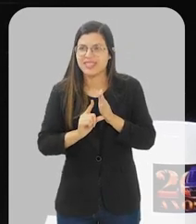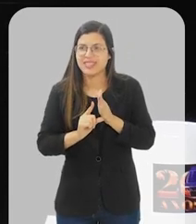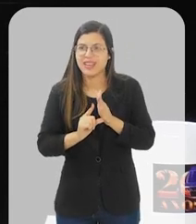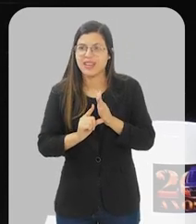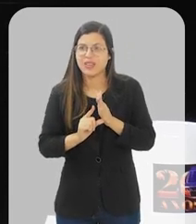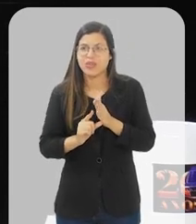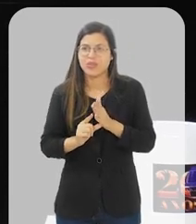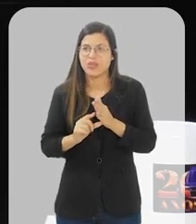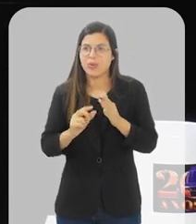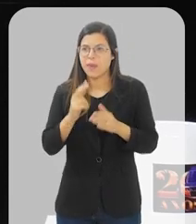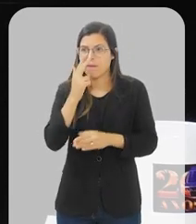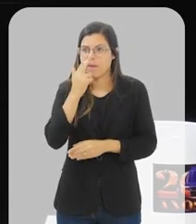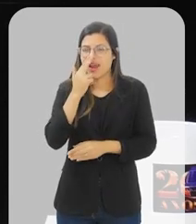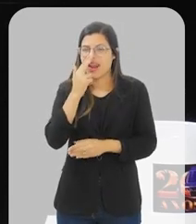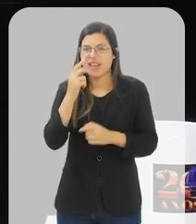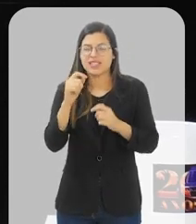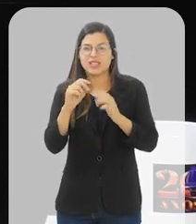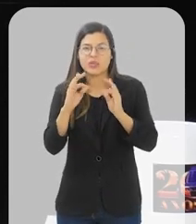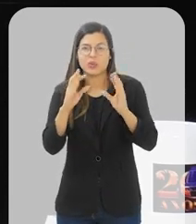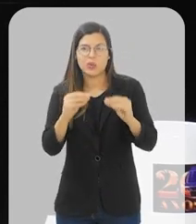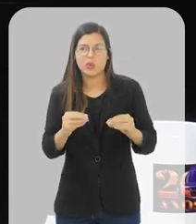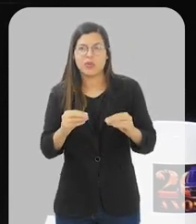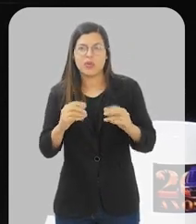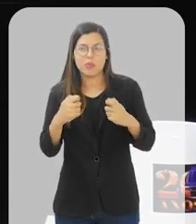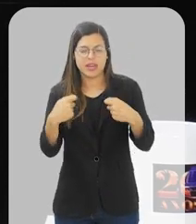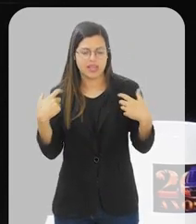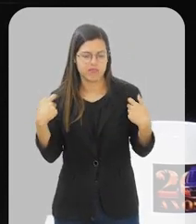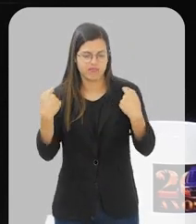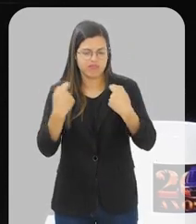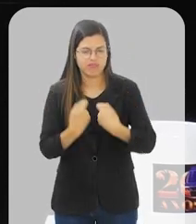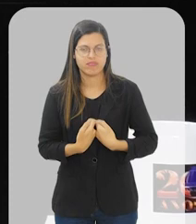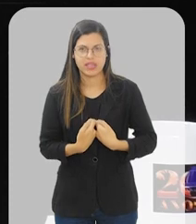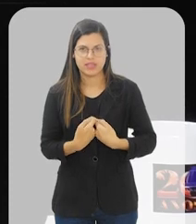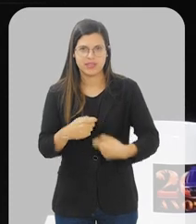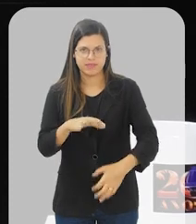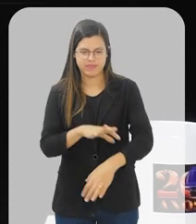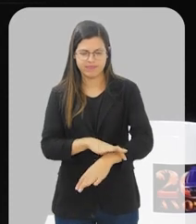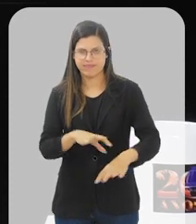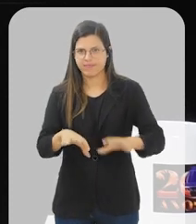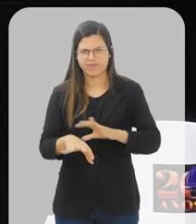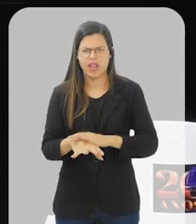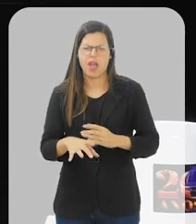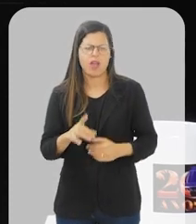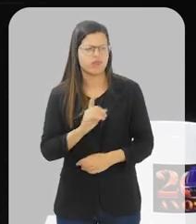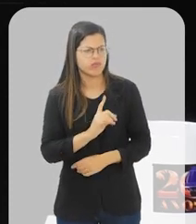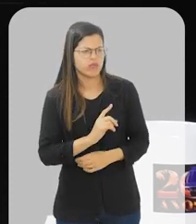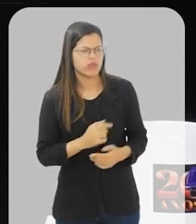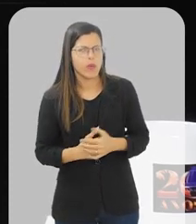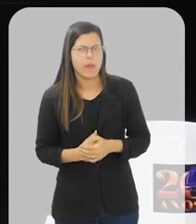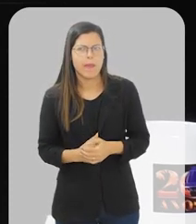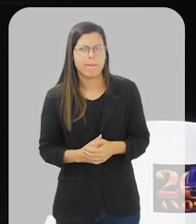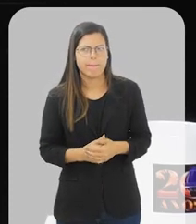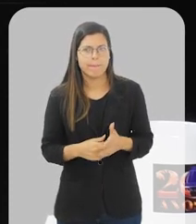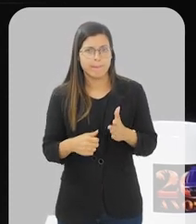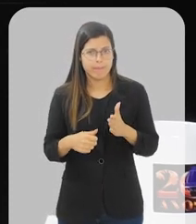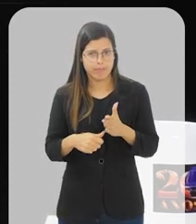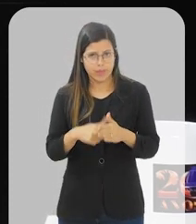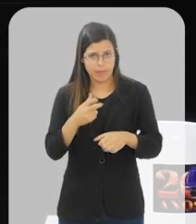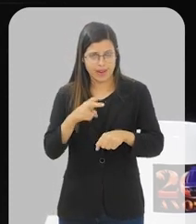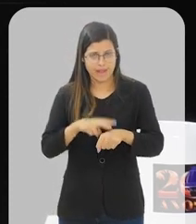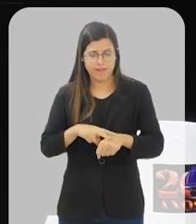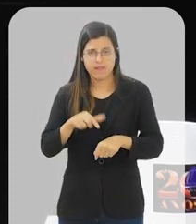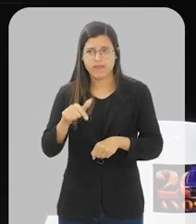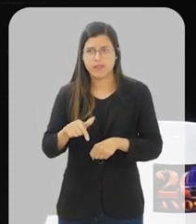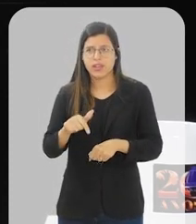mundo indo de terno. Parecia que fizeram um pacotão para todo mundo. Terno em todo mundo. Eu falei, não. Aí, a primeira vez, quando